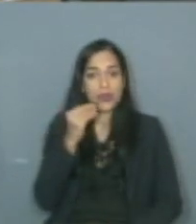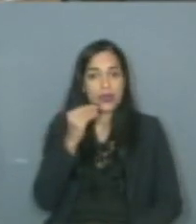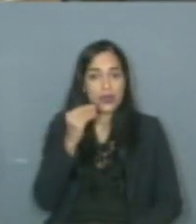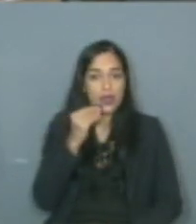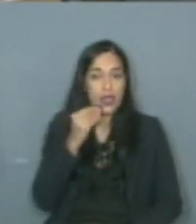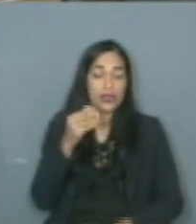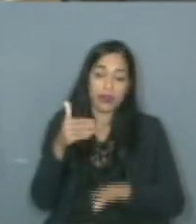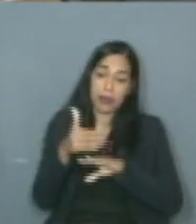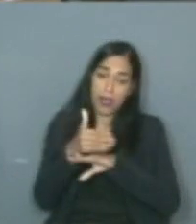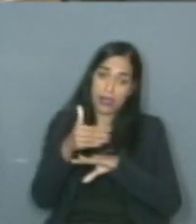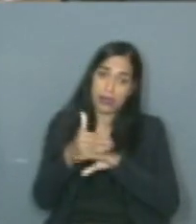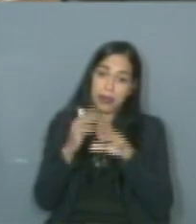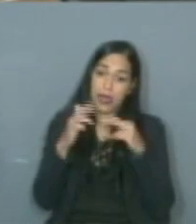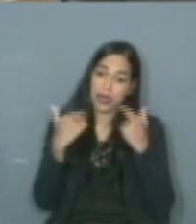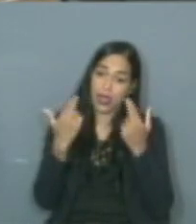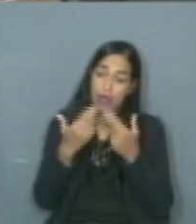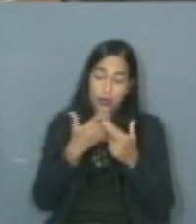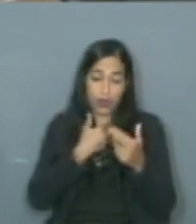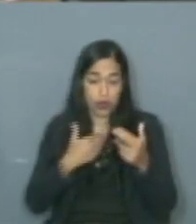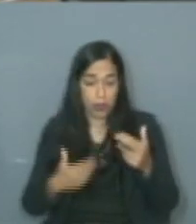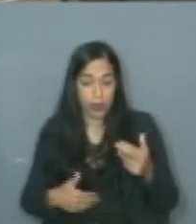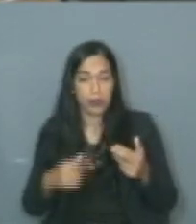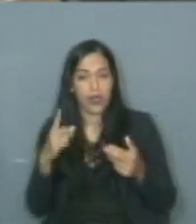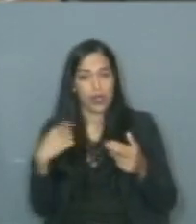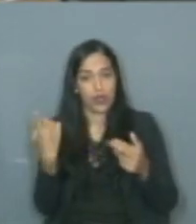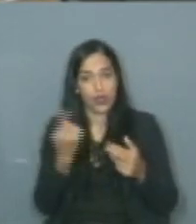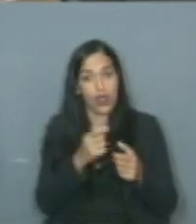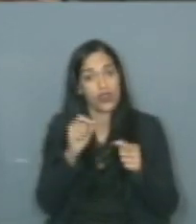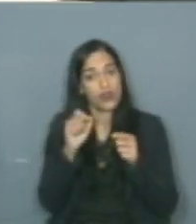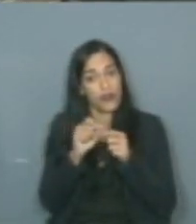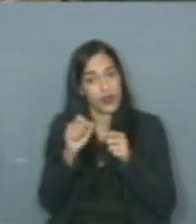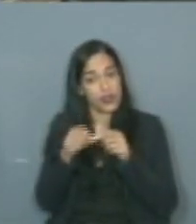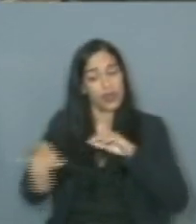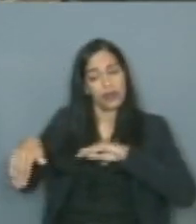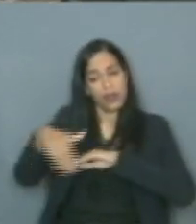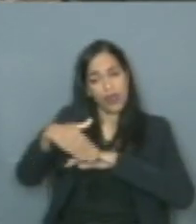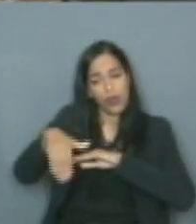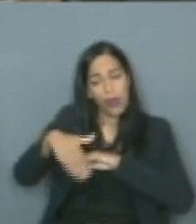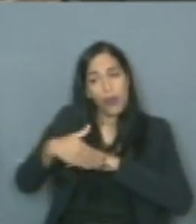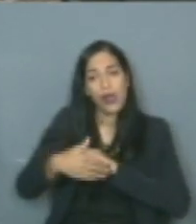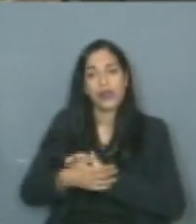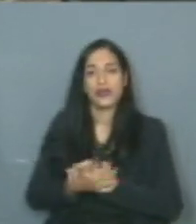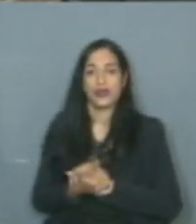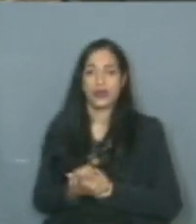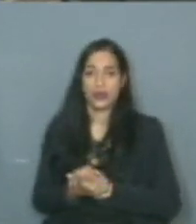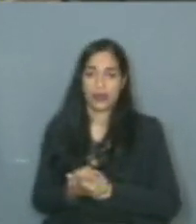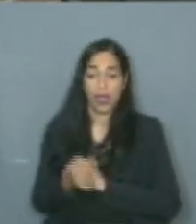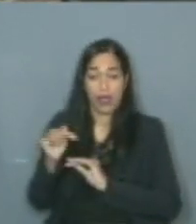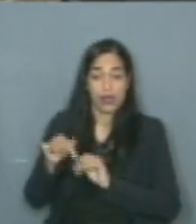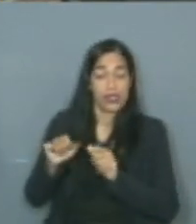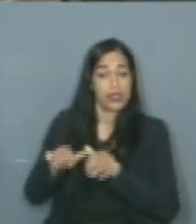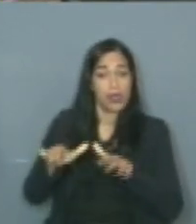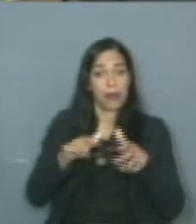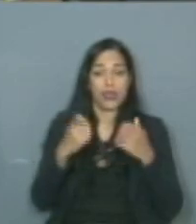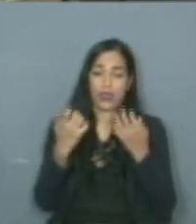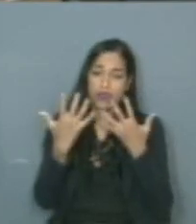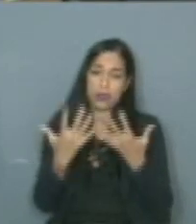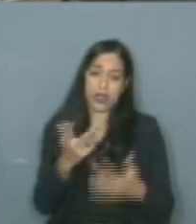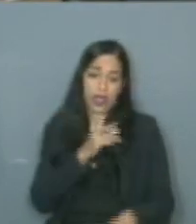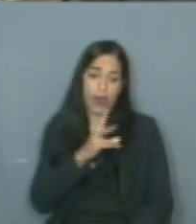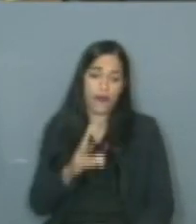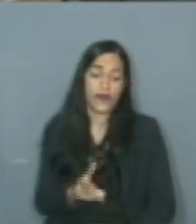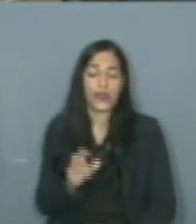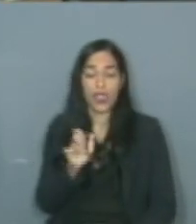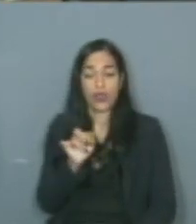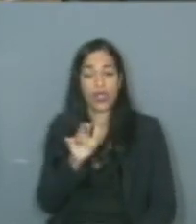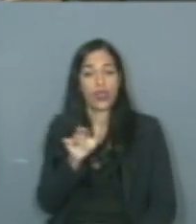de participar de audiências públicas que nós realizamos nas ruas. Estava falando essa semana com o vereador Eduardo